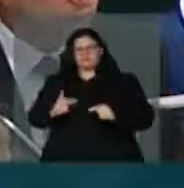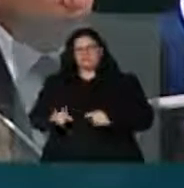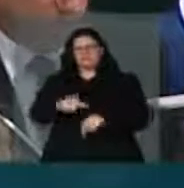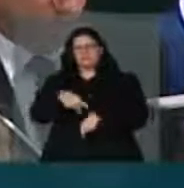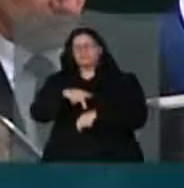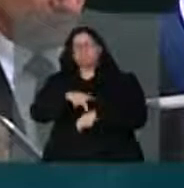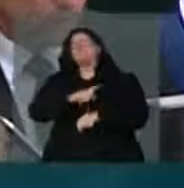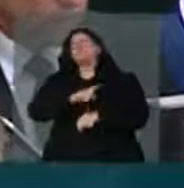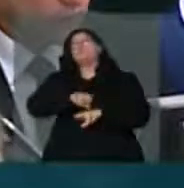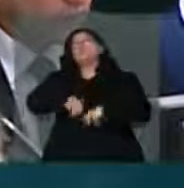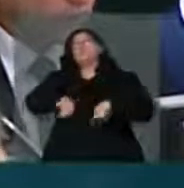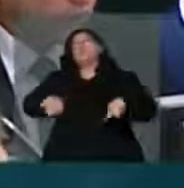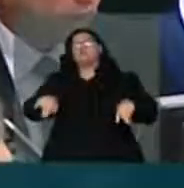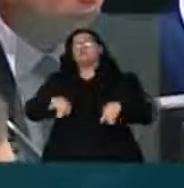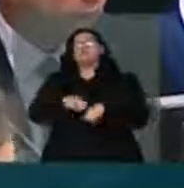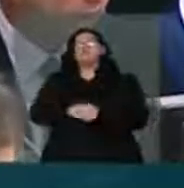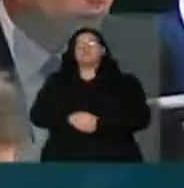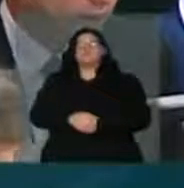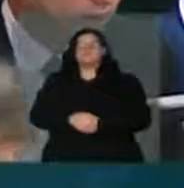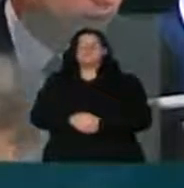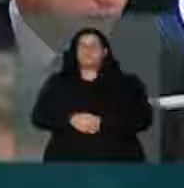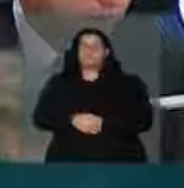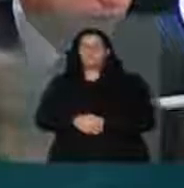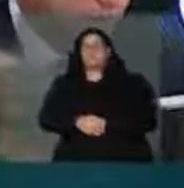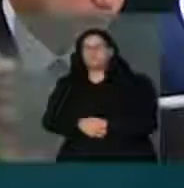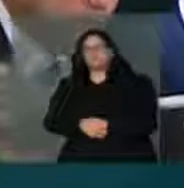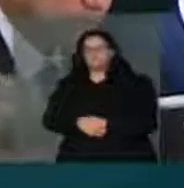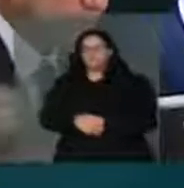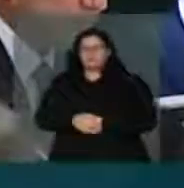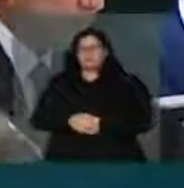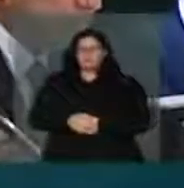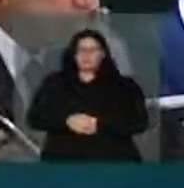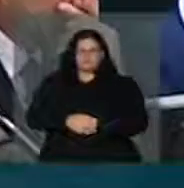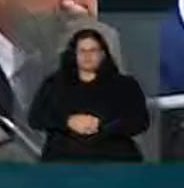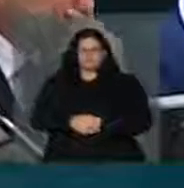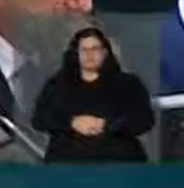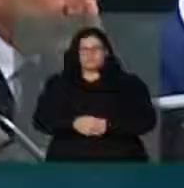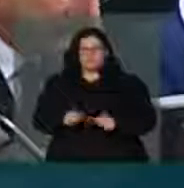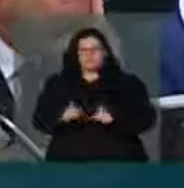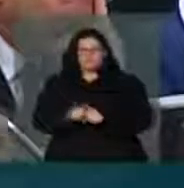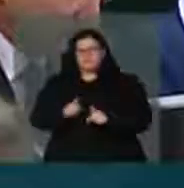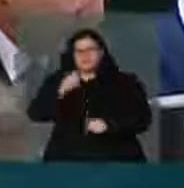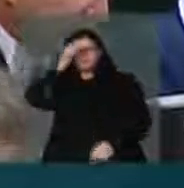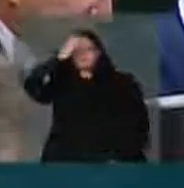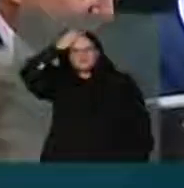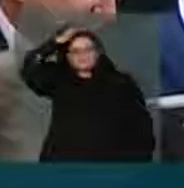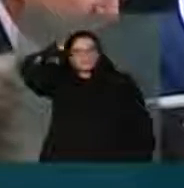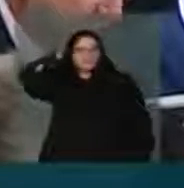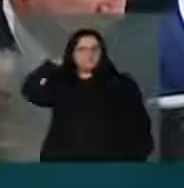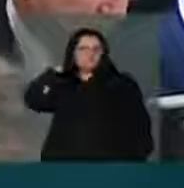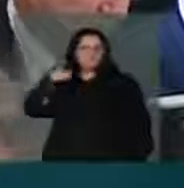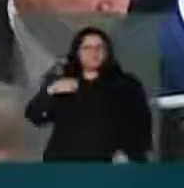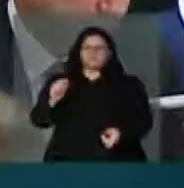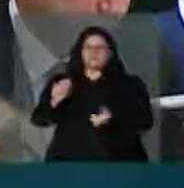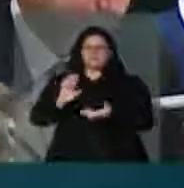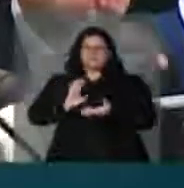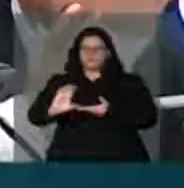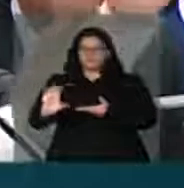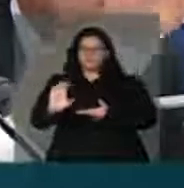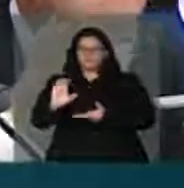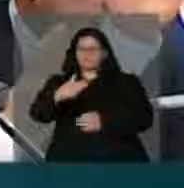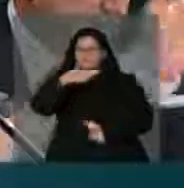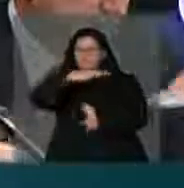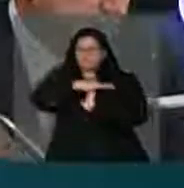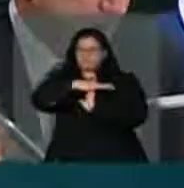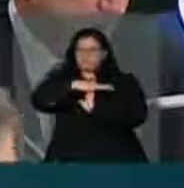é o Brasil. E com relação também, uma ressalva que fazemos, ao financiamento empresarial. Nós entendemos que, até por